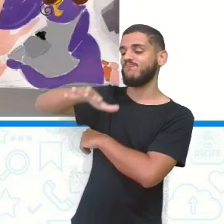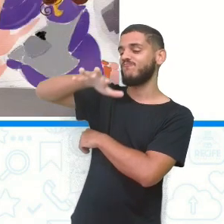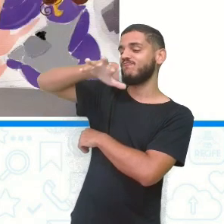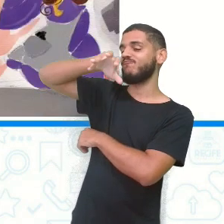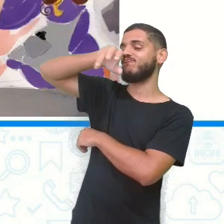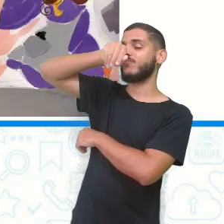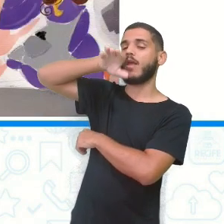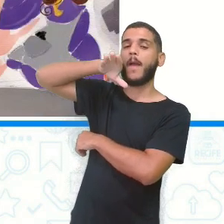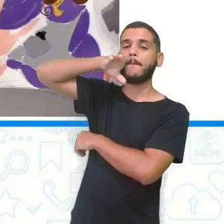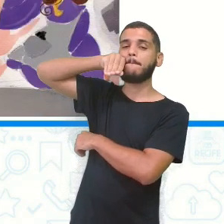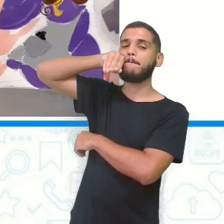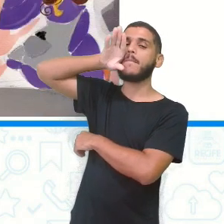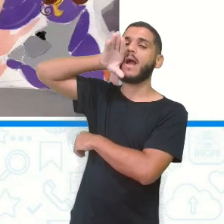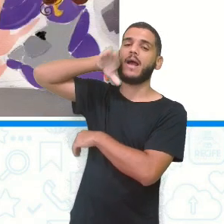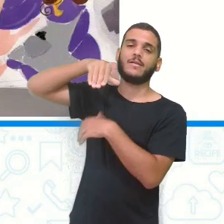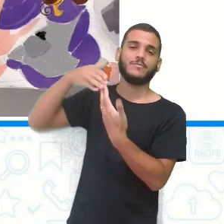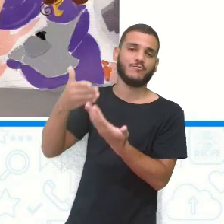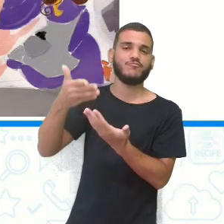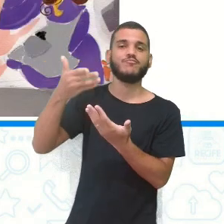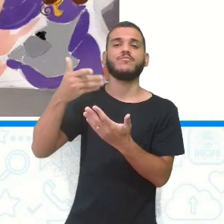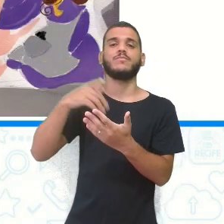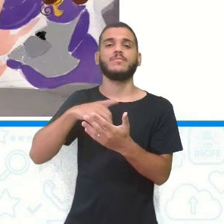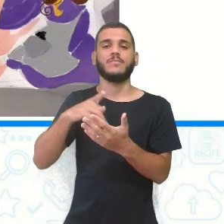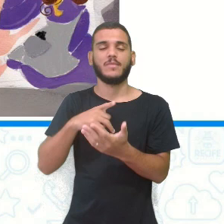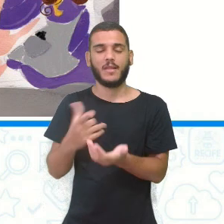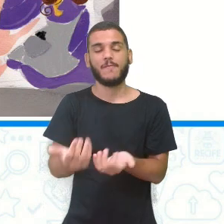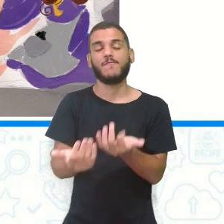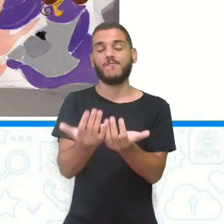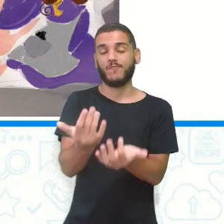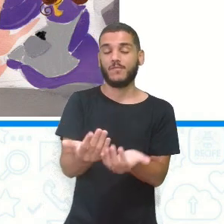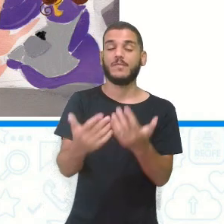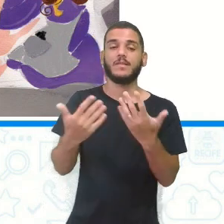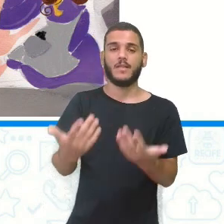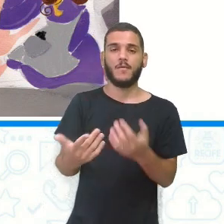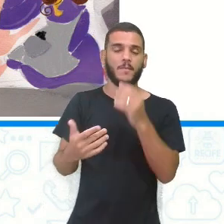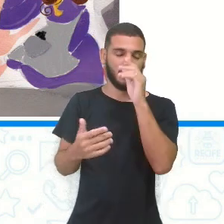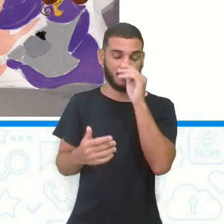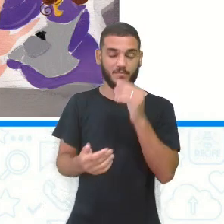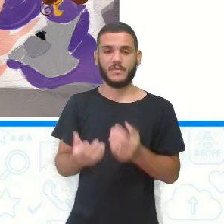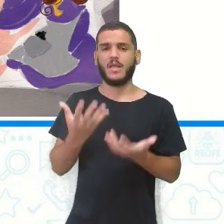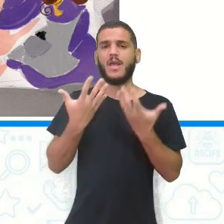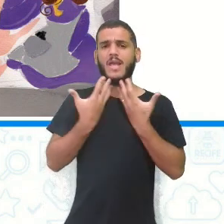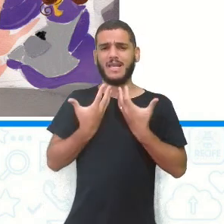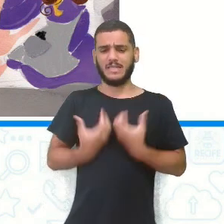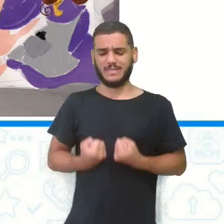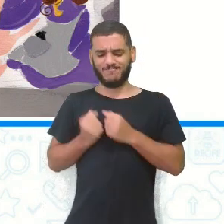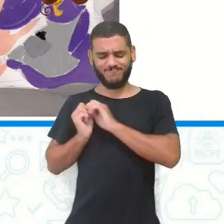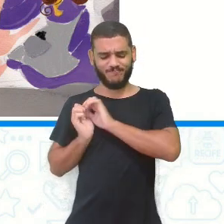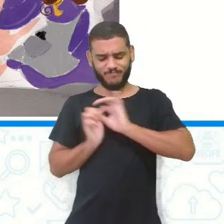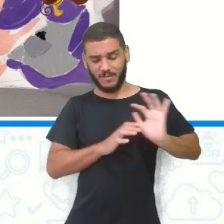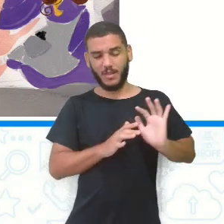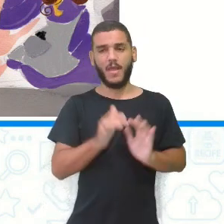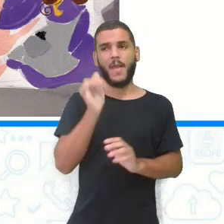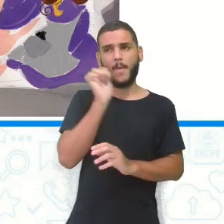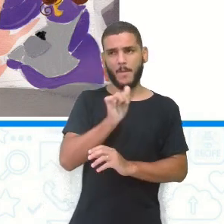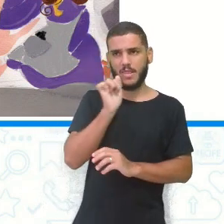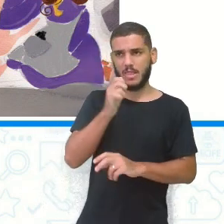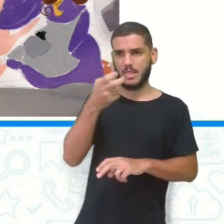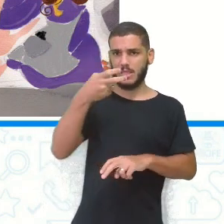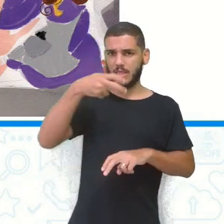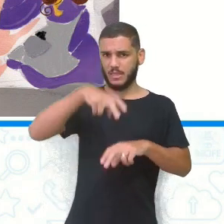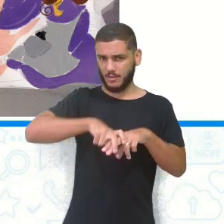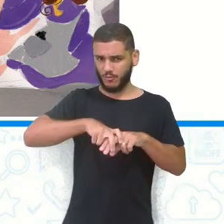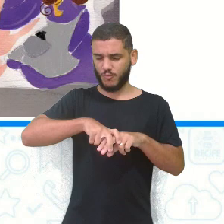que escapava das janelas. Para espantar o cansaço, a menina sentou-se em